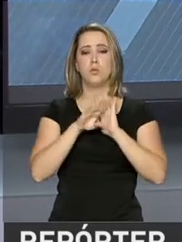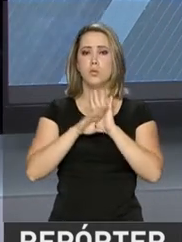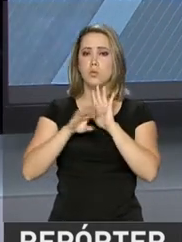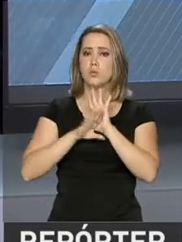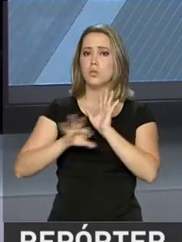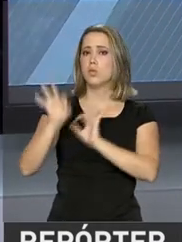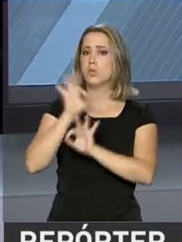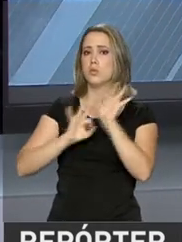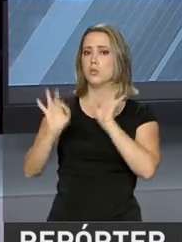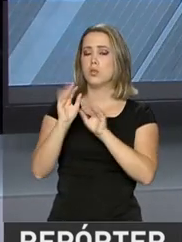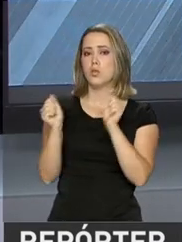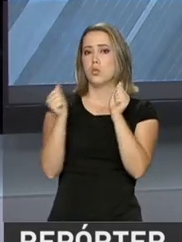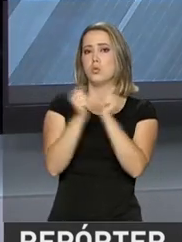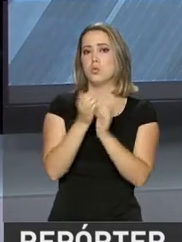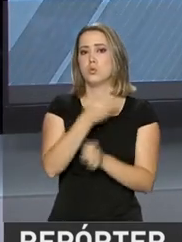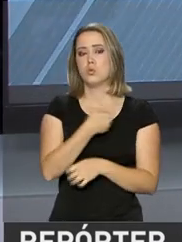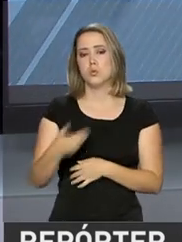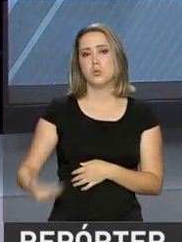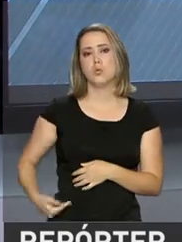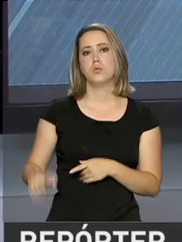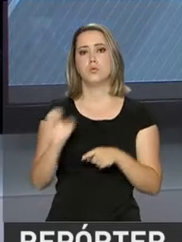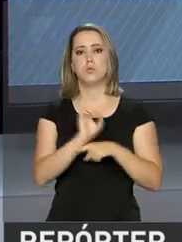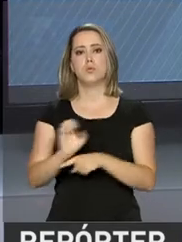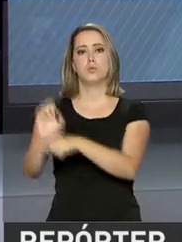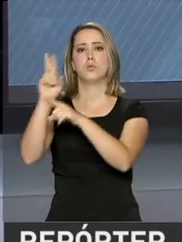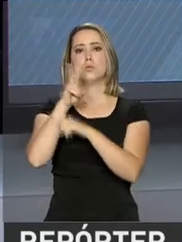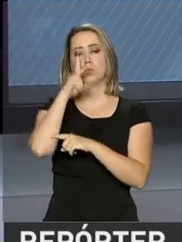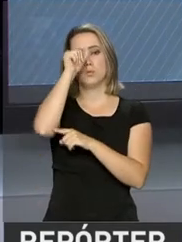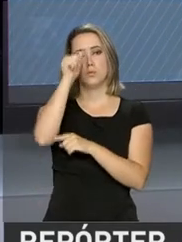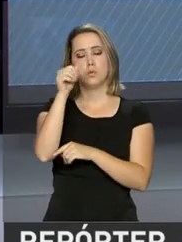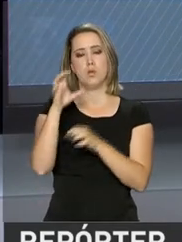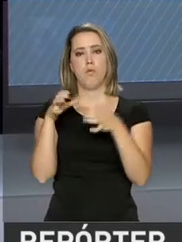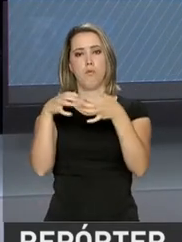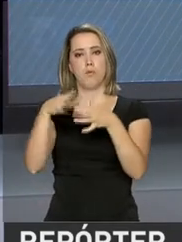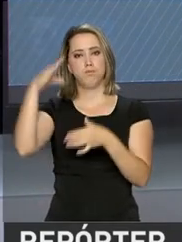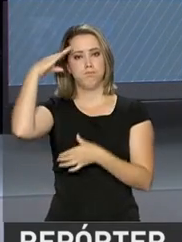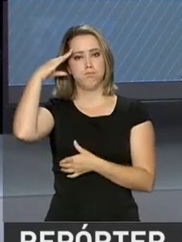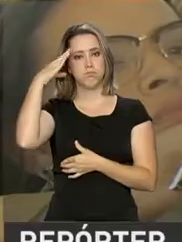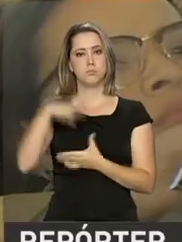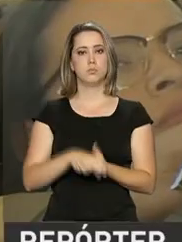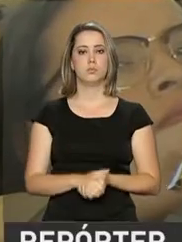será elaborado em parceria com o governo do Estado e a Força Nacional.